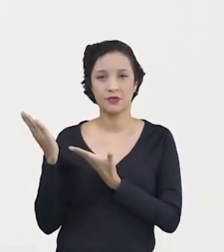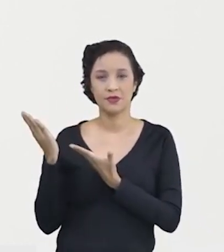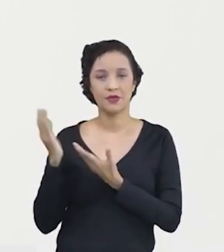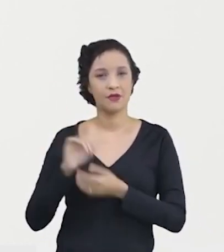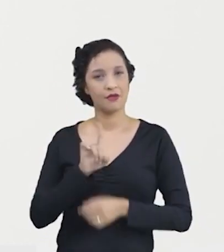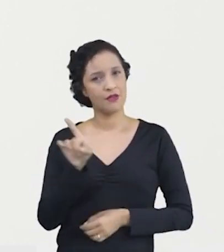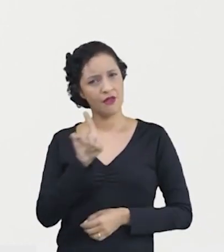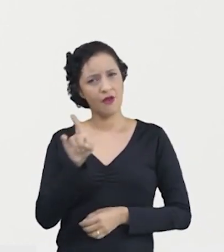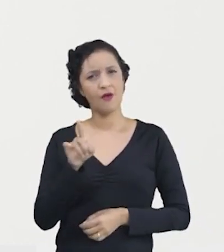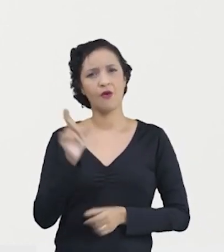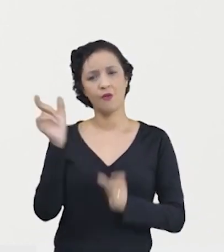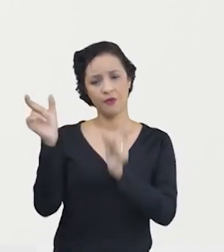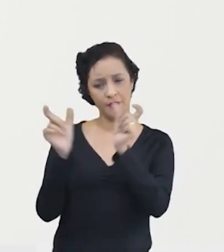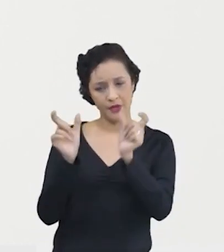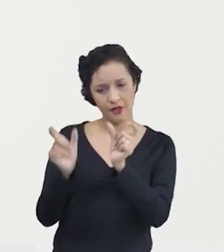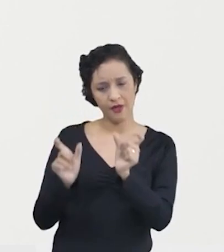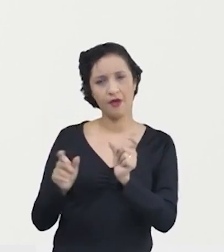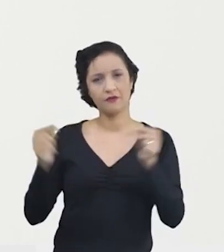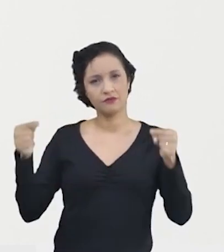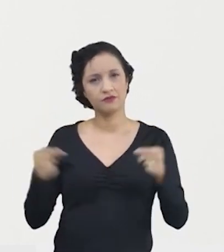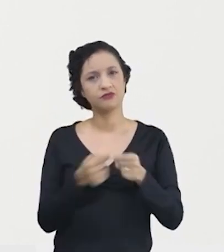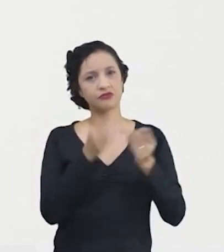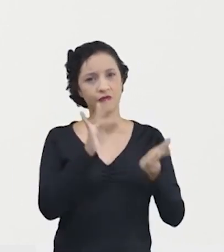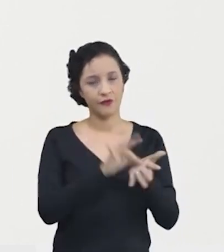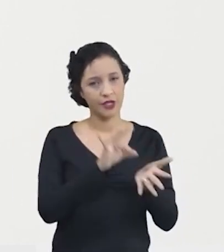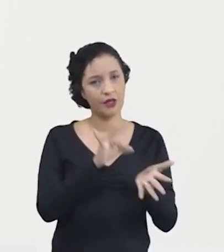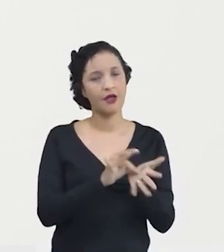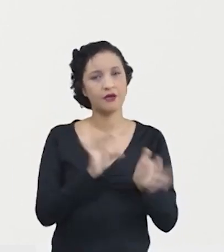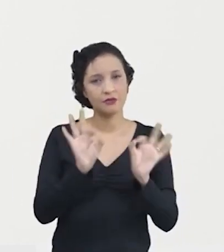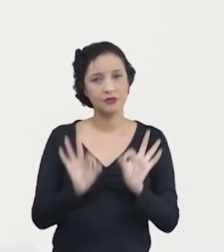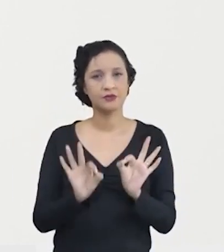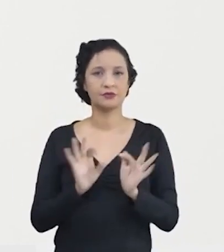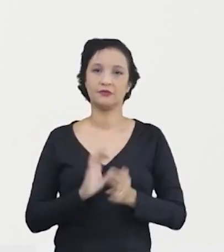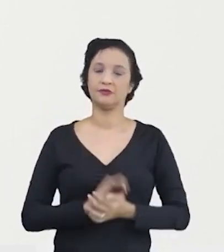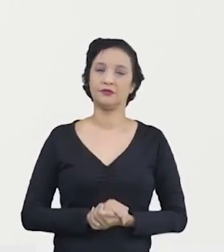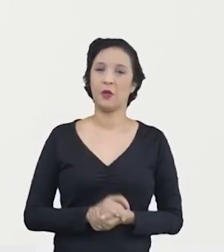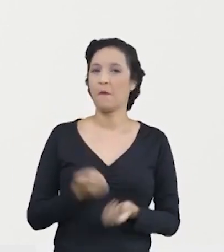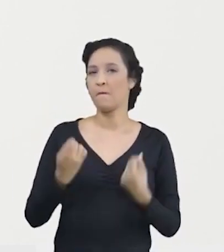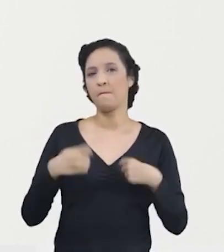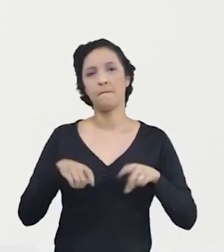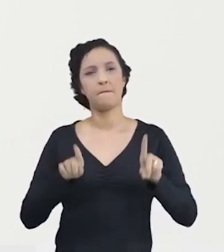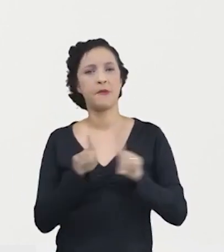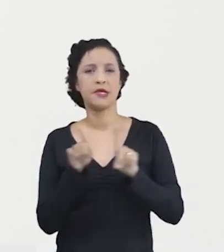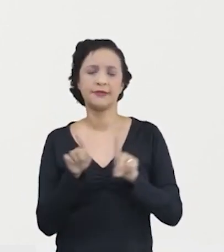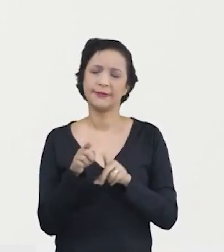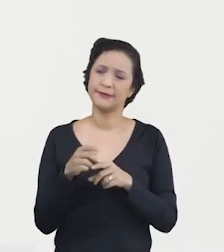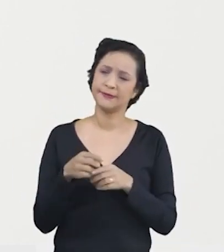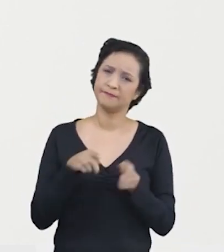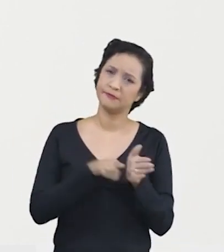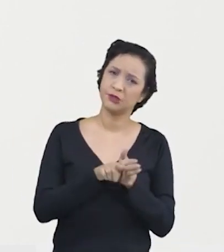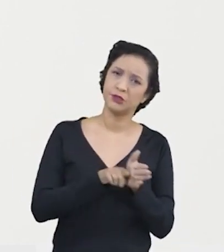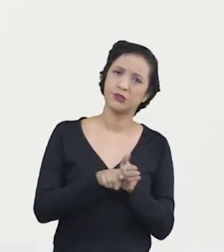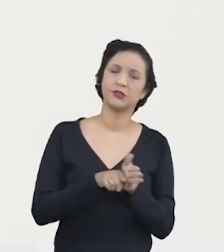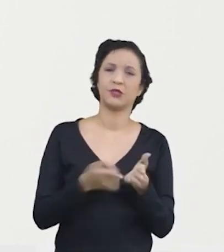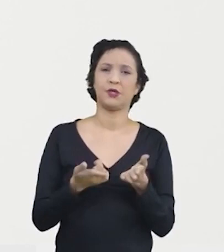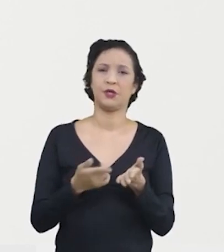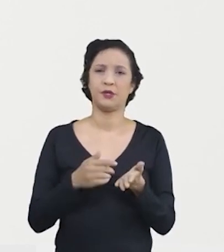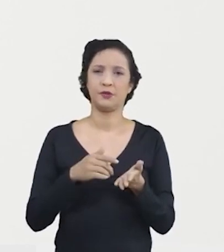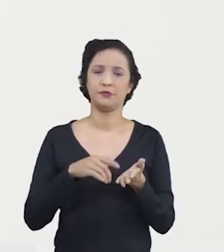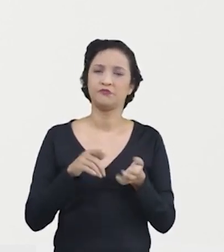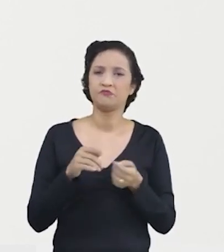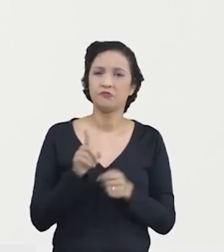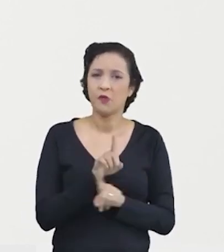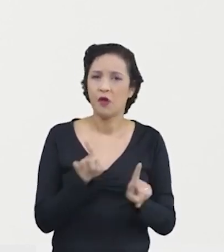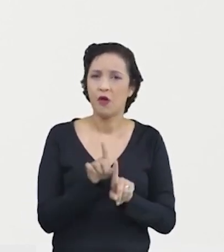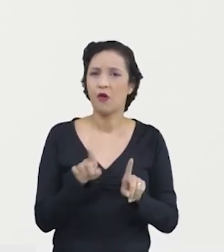totalmente literal, a gente não tem inferências diferentes. A gente não precisa fazer interpretações diferentes. Porque ele